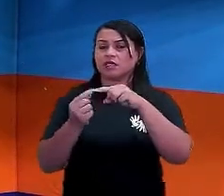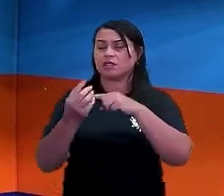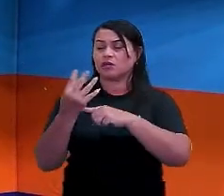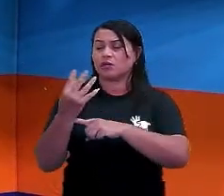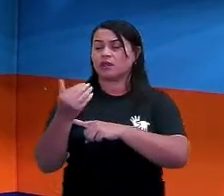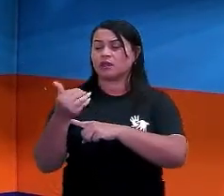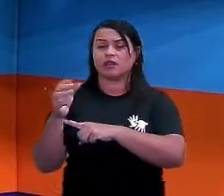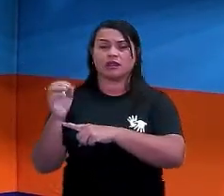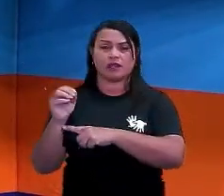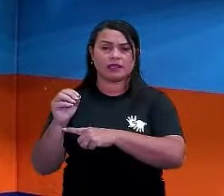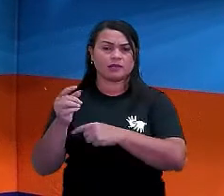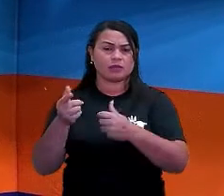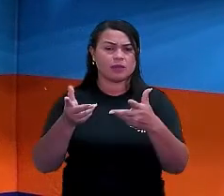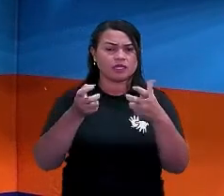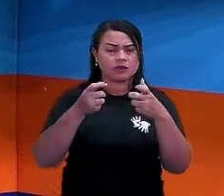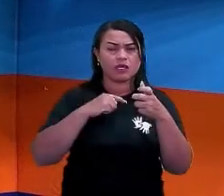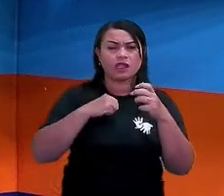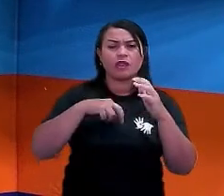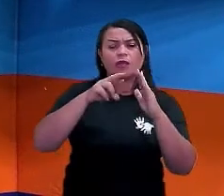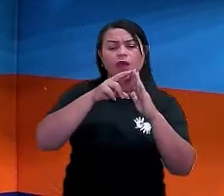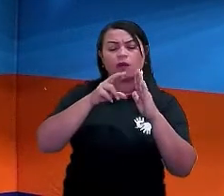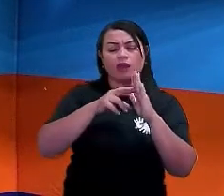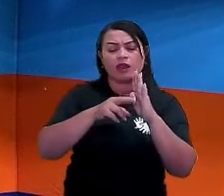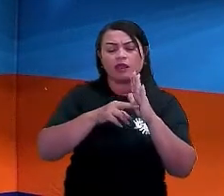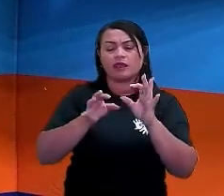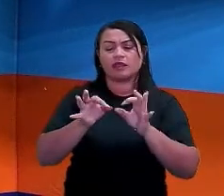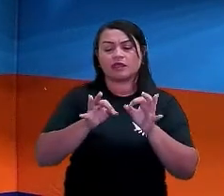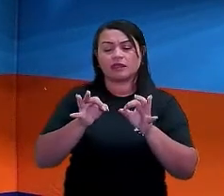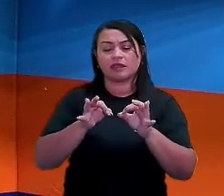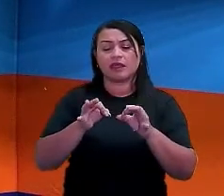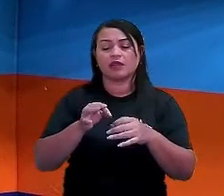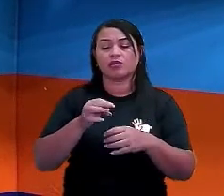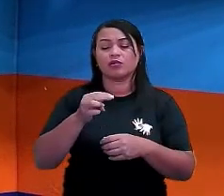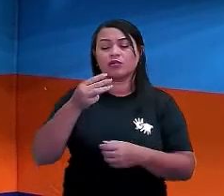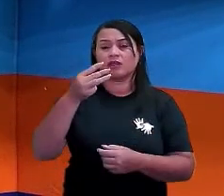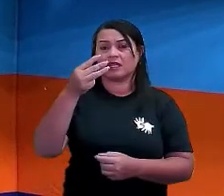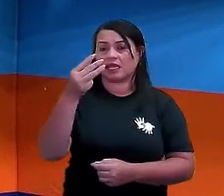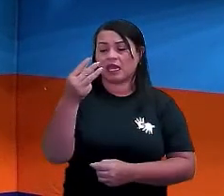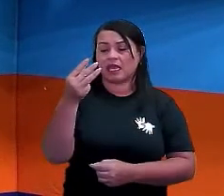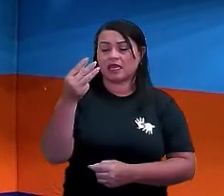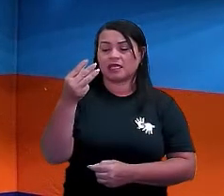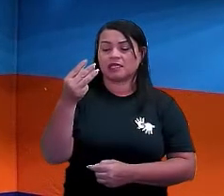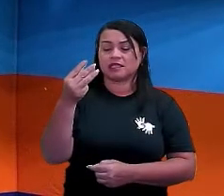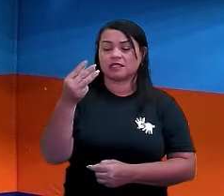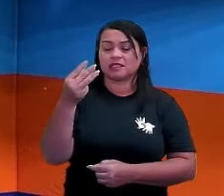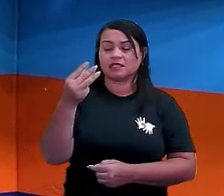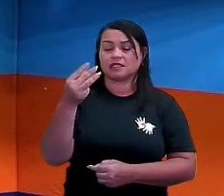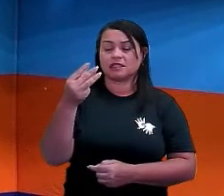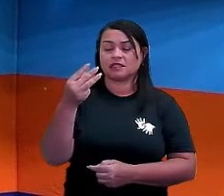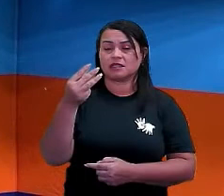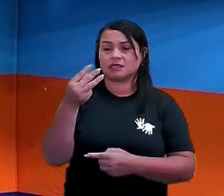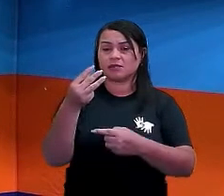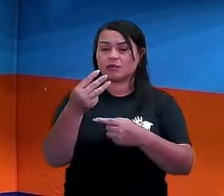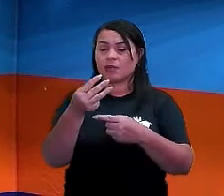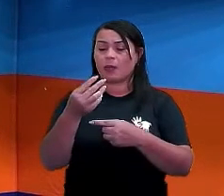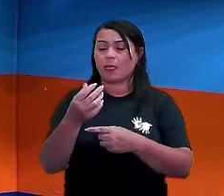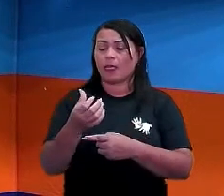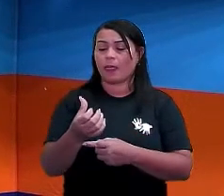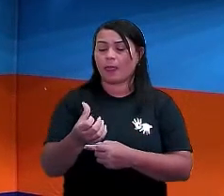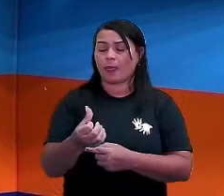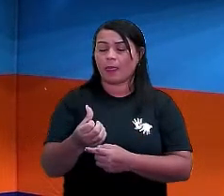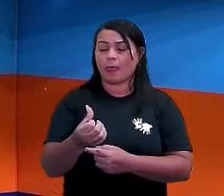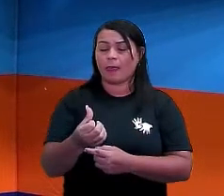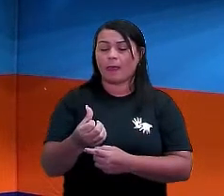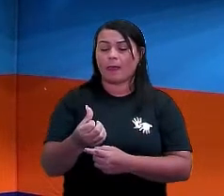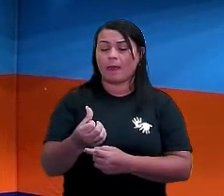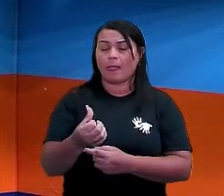Percebam que há uma regularidade. E o que foi que ocorreu? Ó, do 3, o que é que eu fiz aqui? Aumentei mais 3, deu